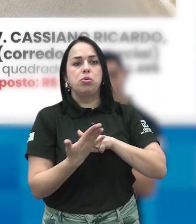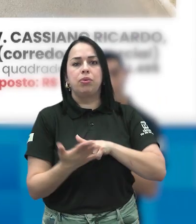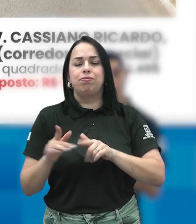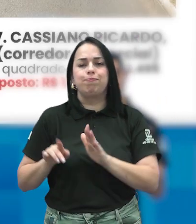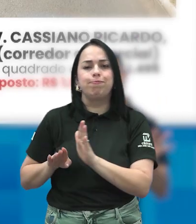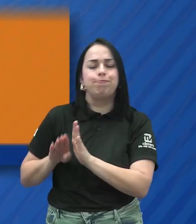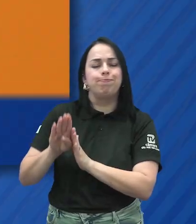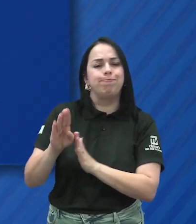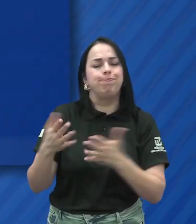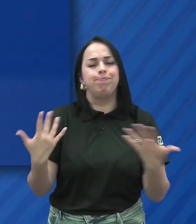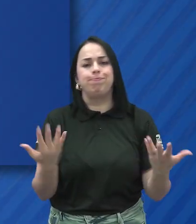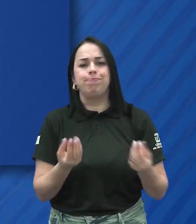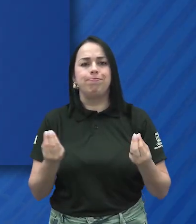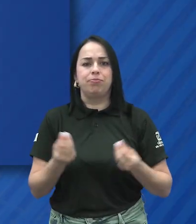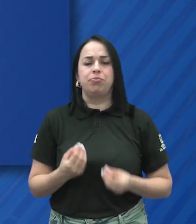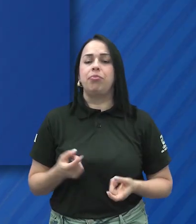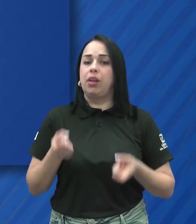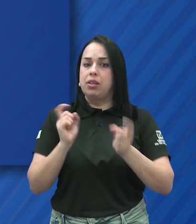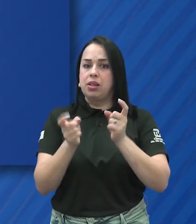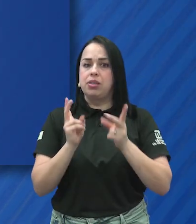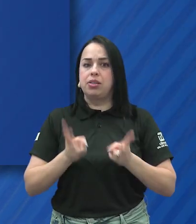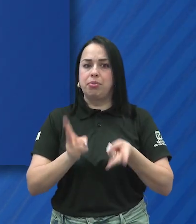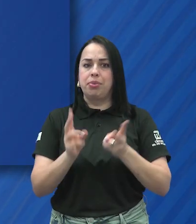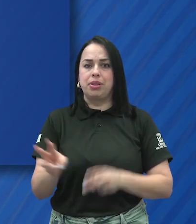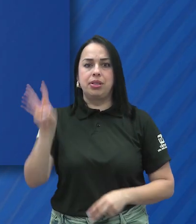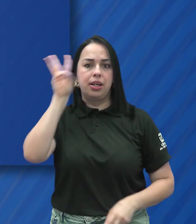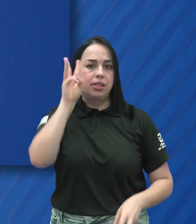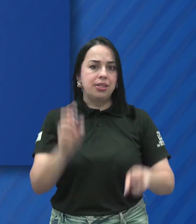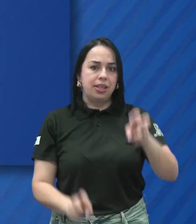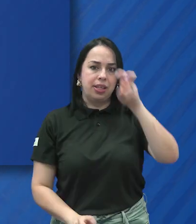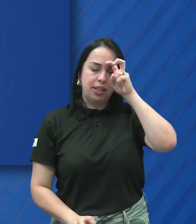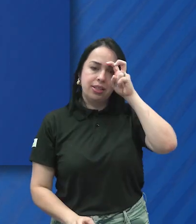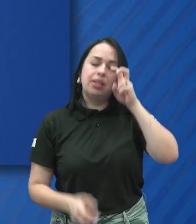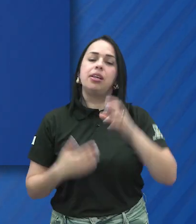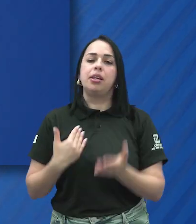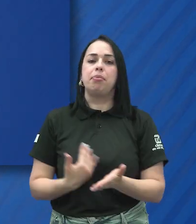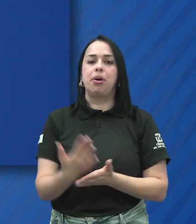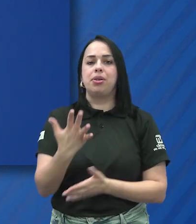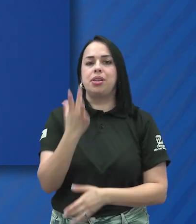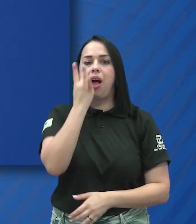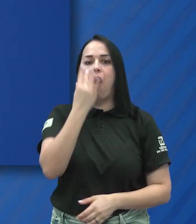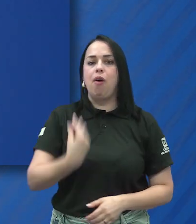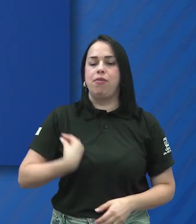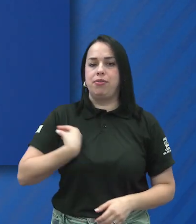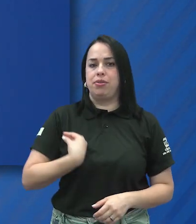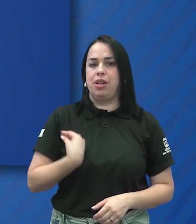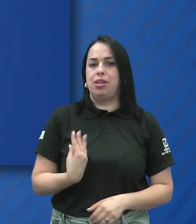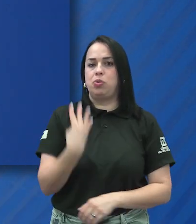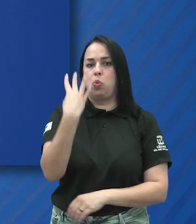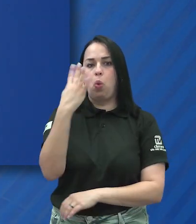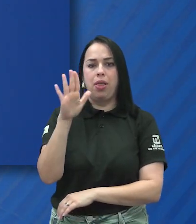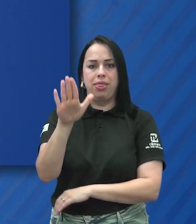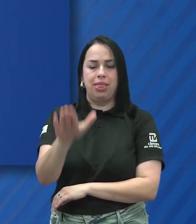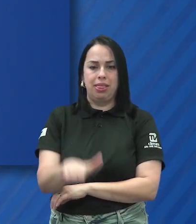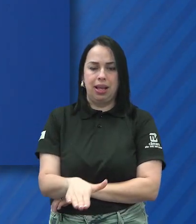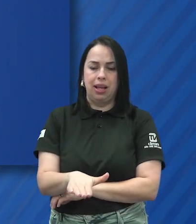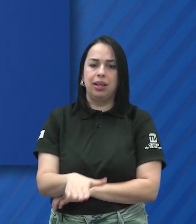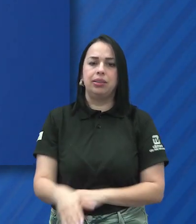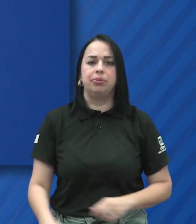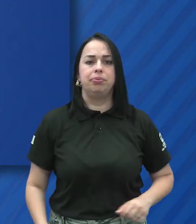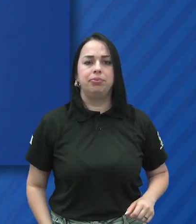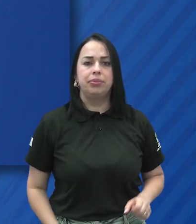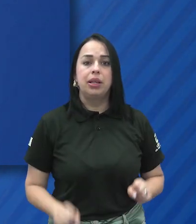da inflação. As sessões da Câmara são realizadas todas as terças e quintas, com transmissão ao vivo a partir